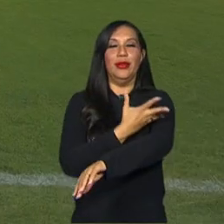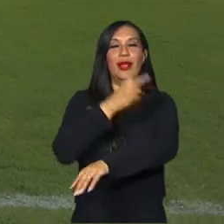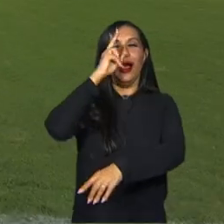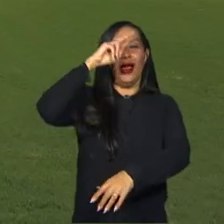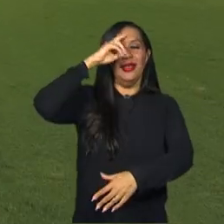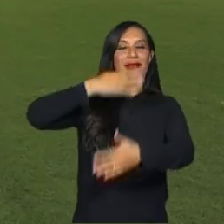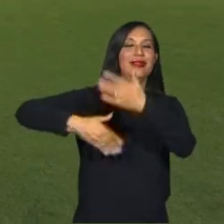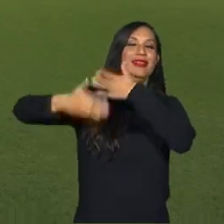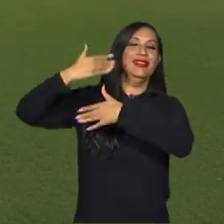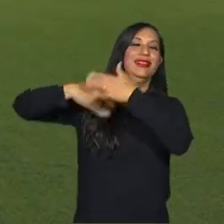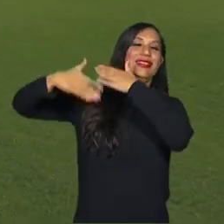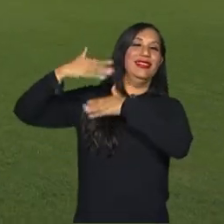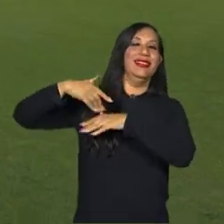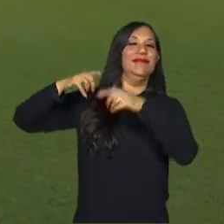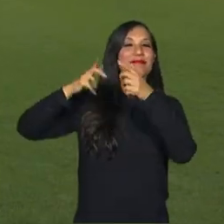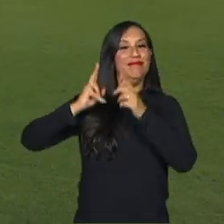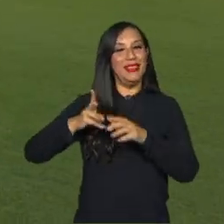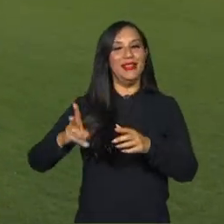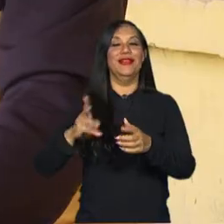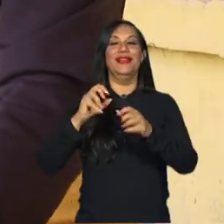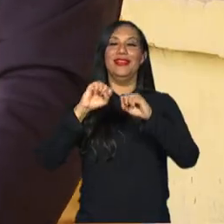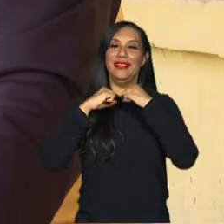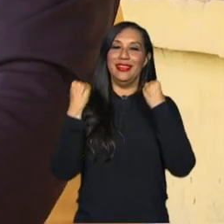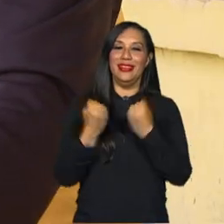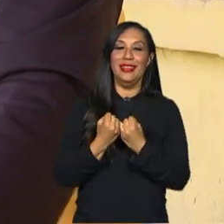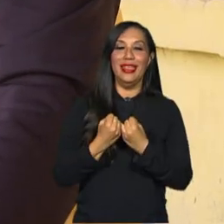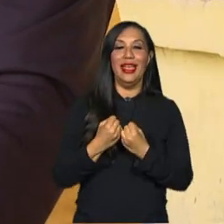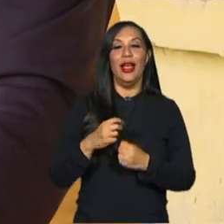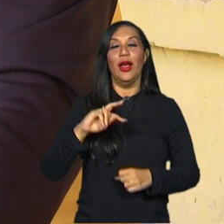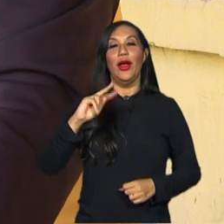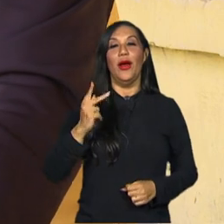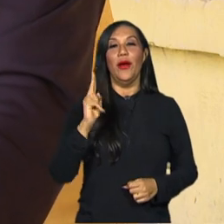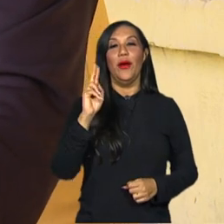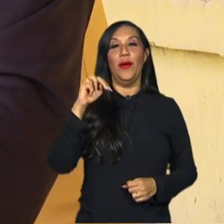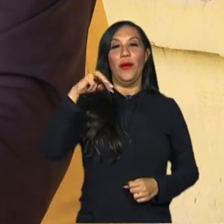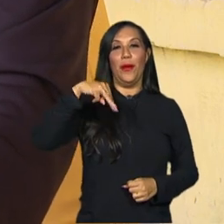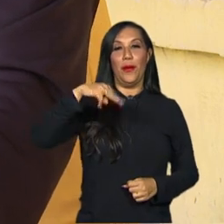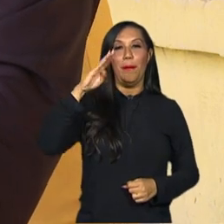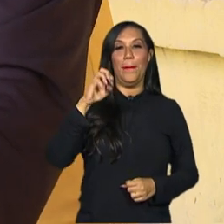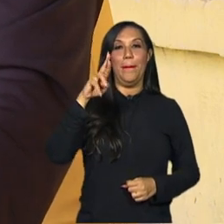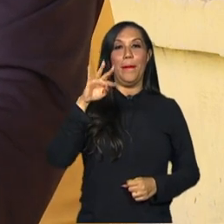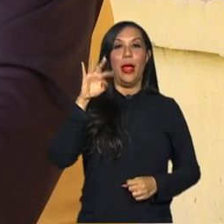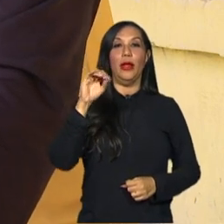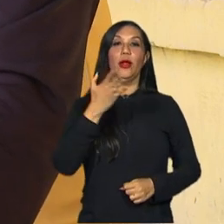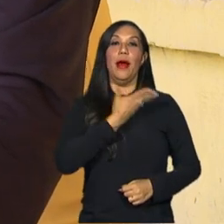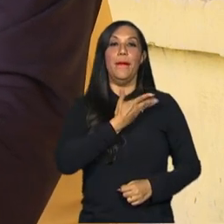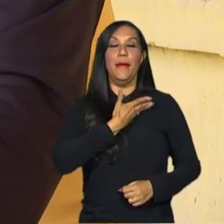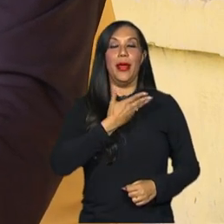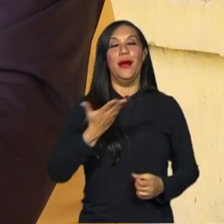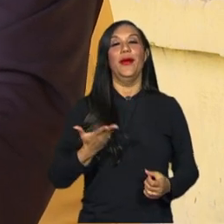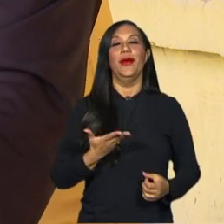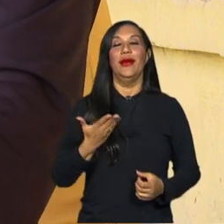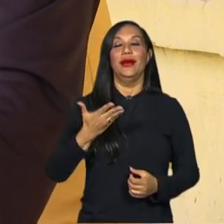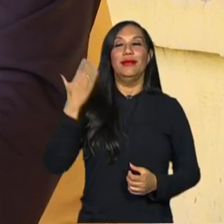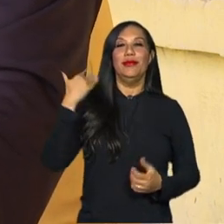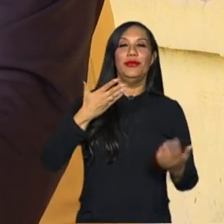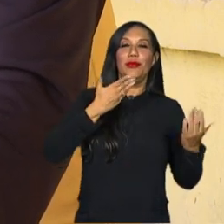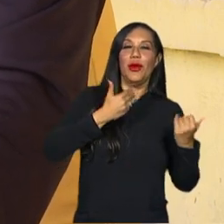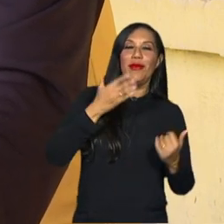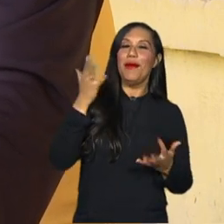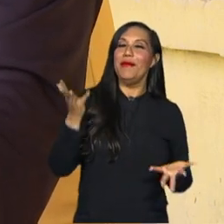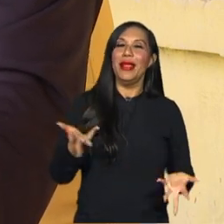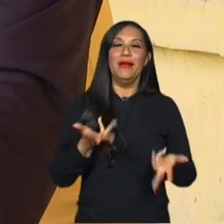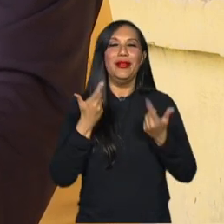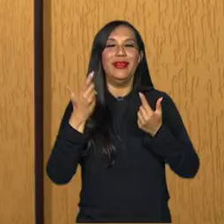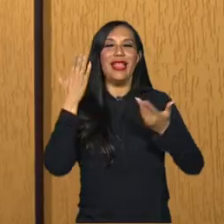que viveu ali naquele gramado. Humberto é meu amigo. É um garoto maravilhoso que deu